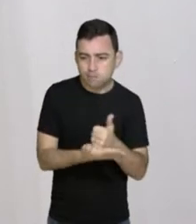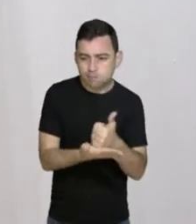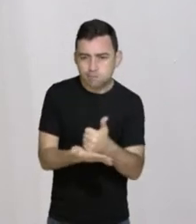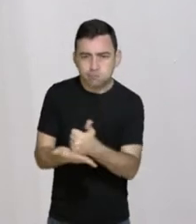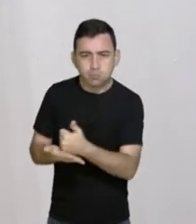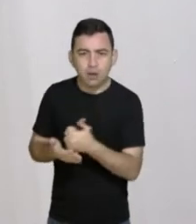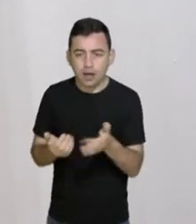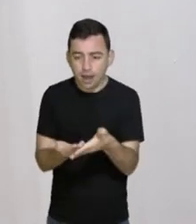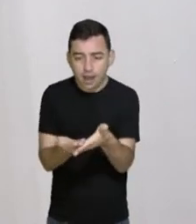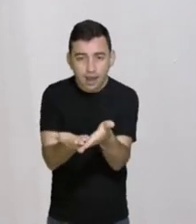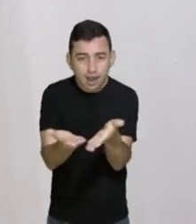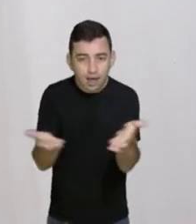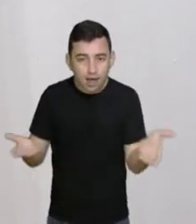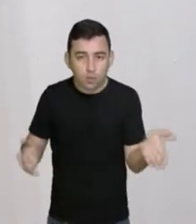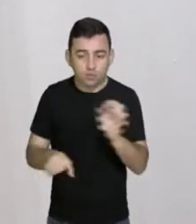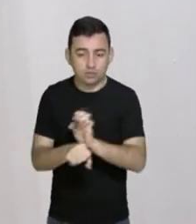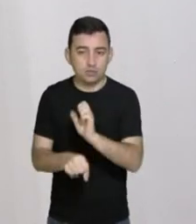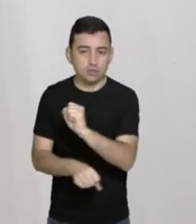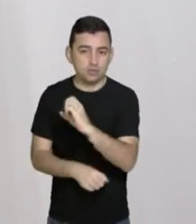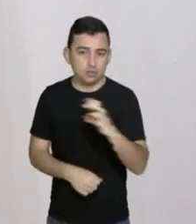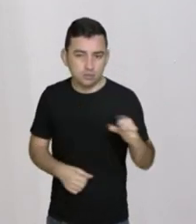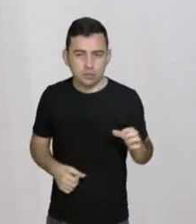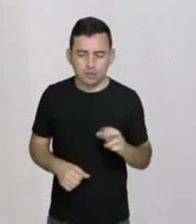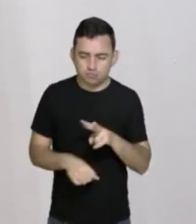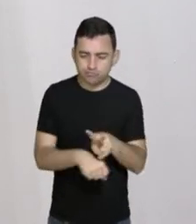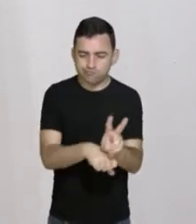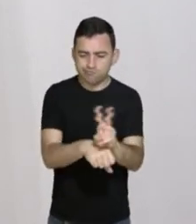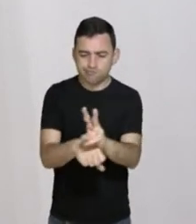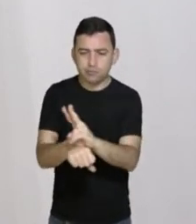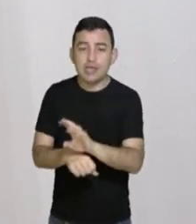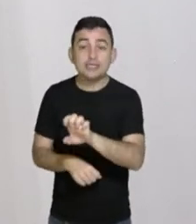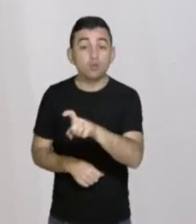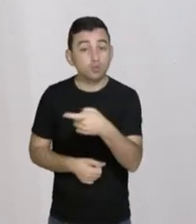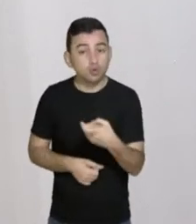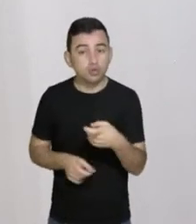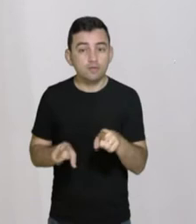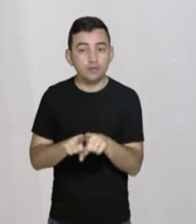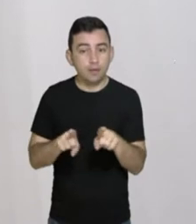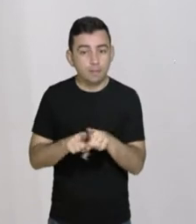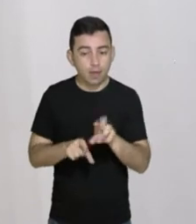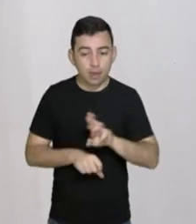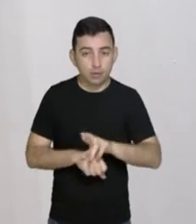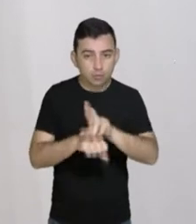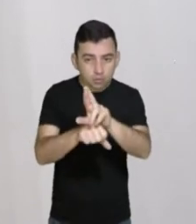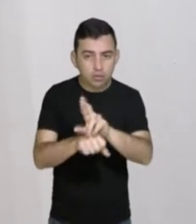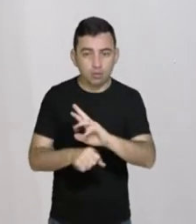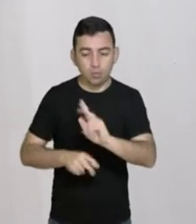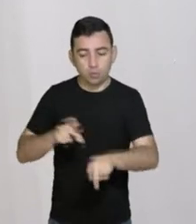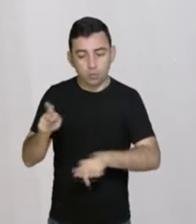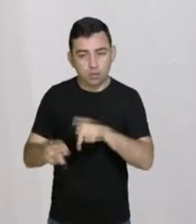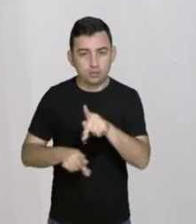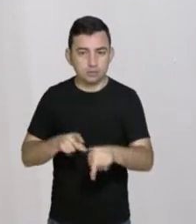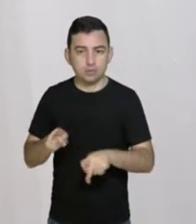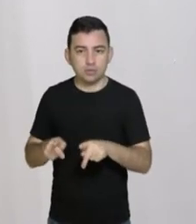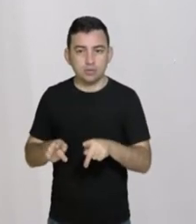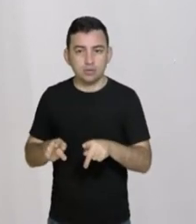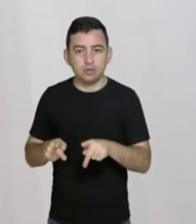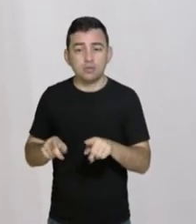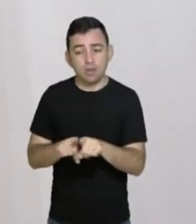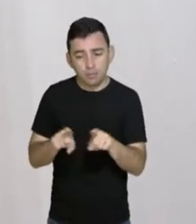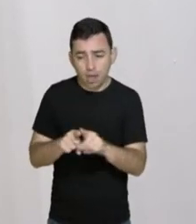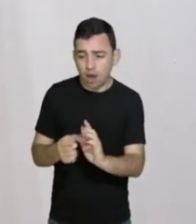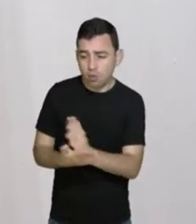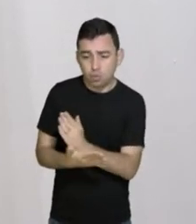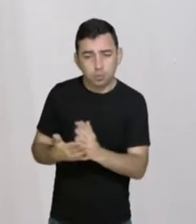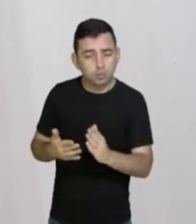estado, fiscalizar as ações do executivo e representar os eleitores e não eleitores da melhor